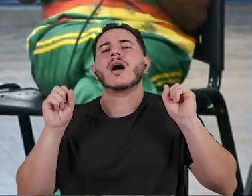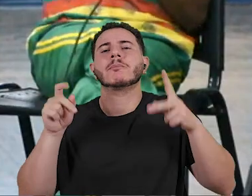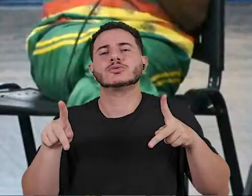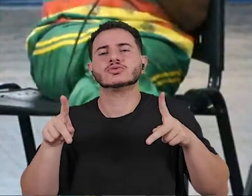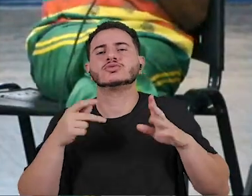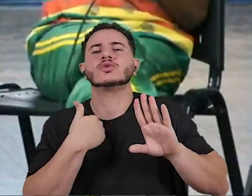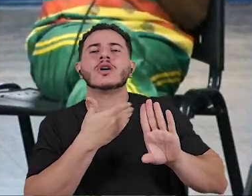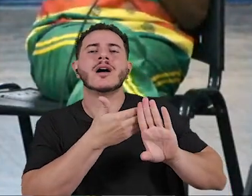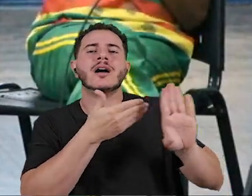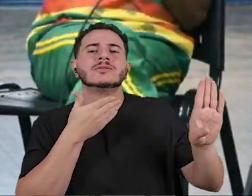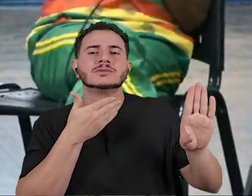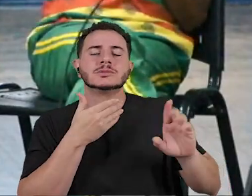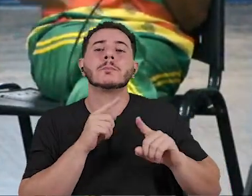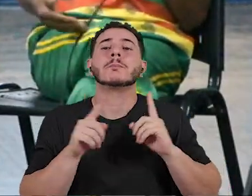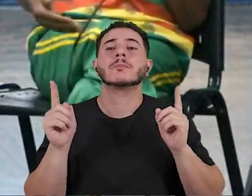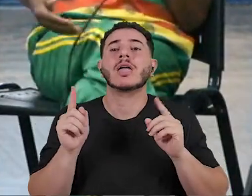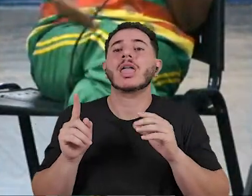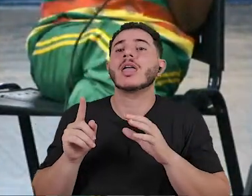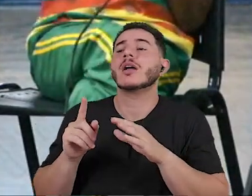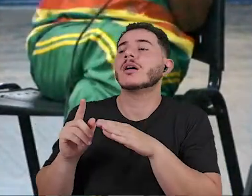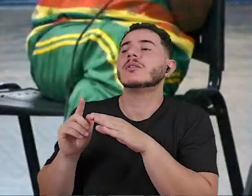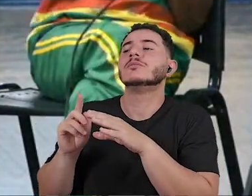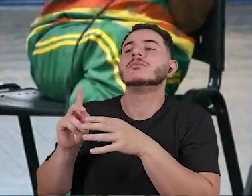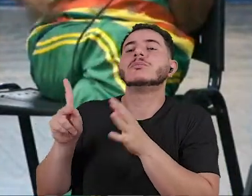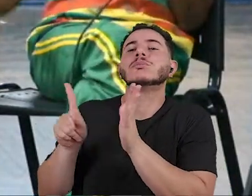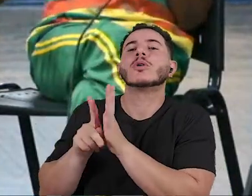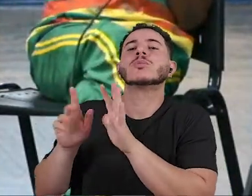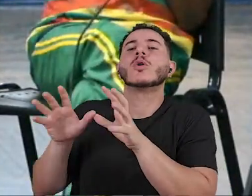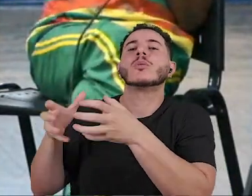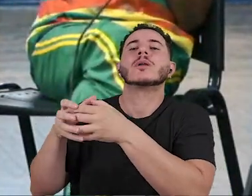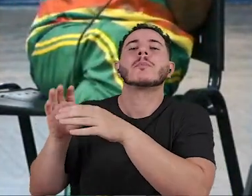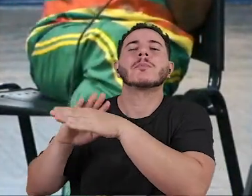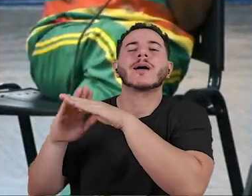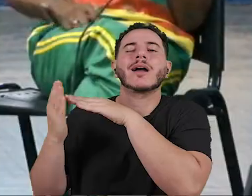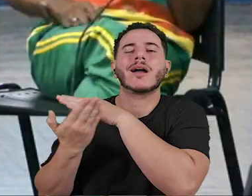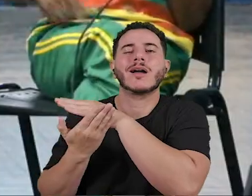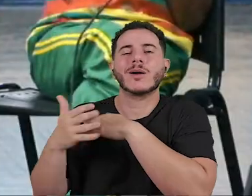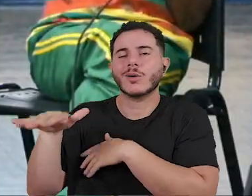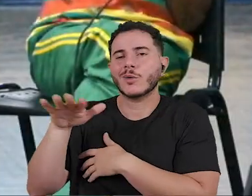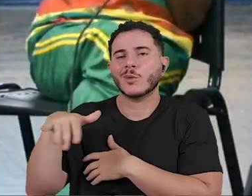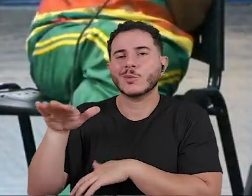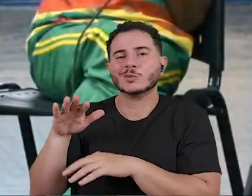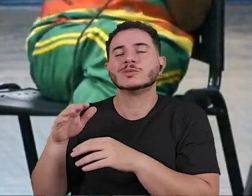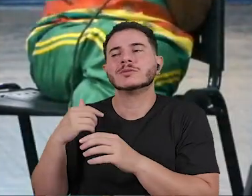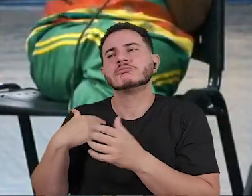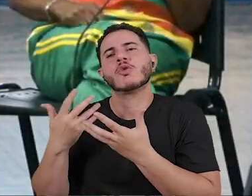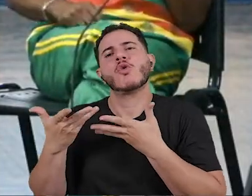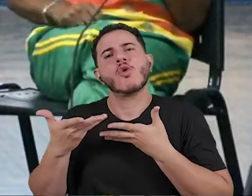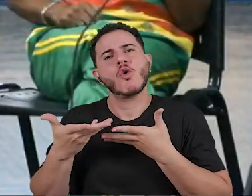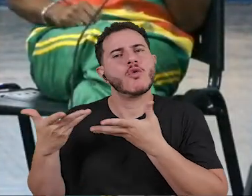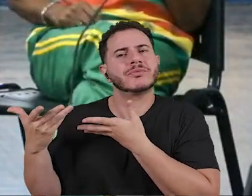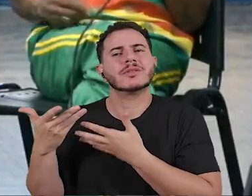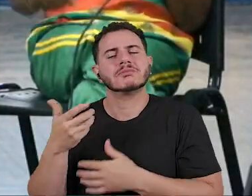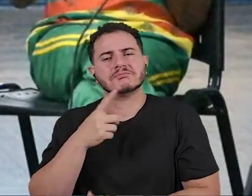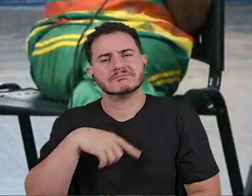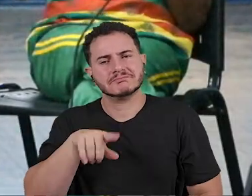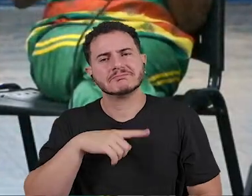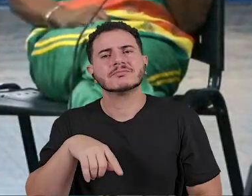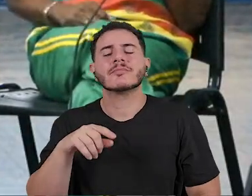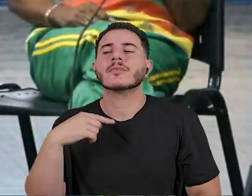Eu até convido vocês que tenham suas crianças, a partir do dia 17 do mês que entra de julho, viu?